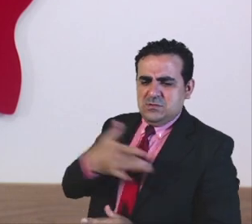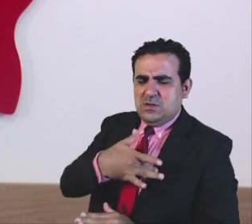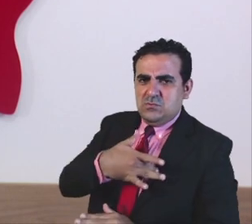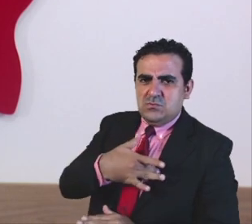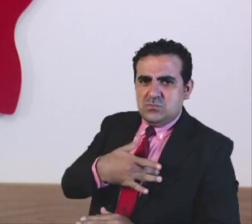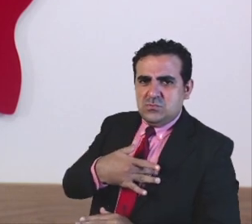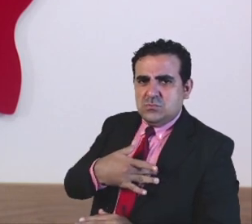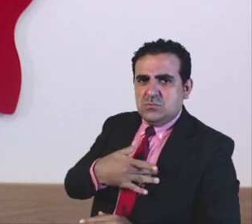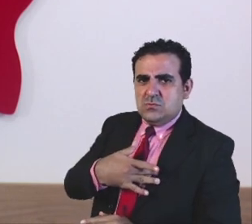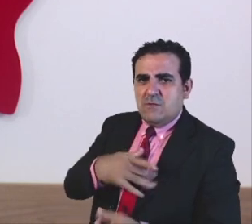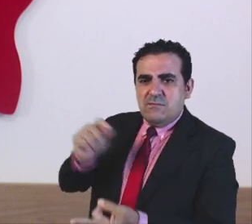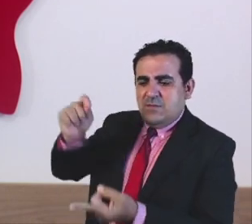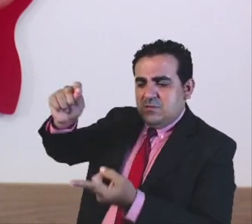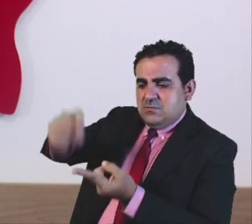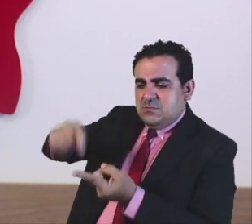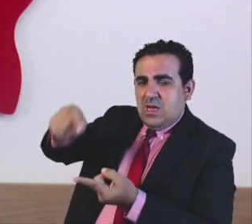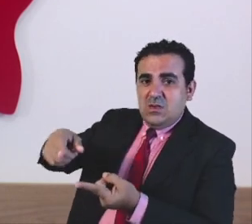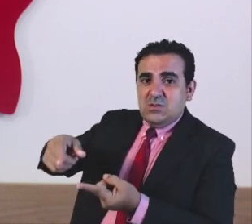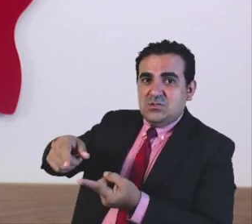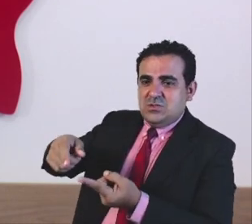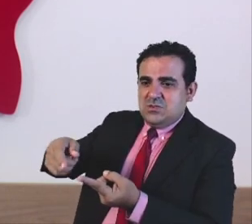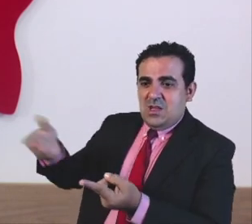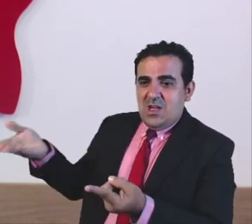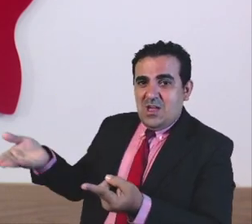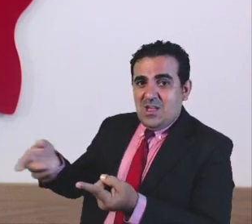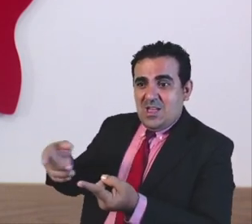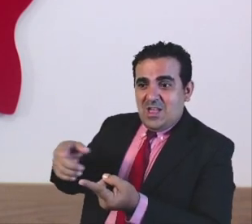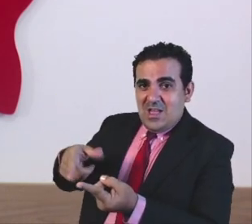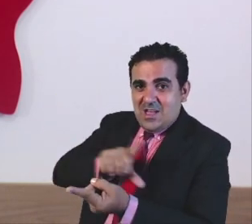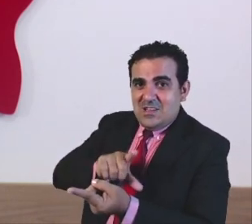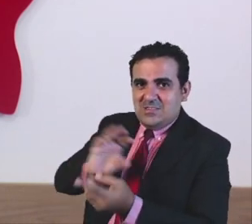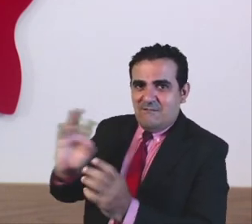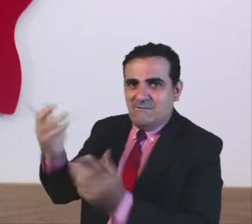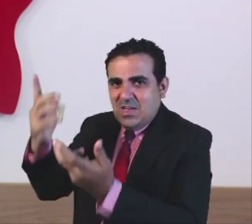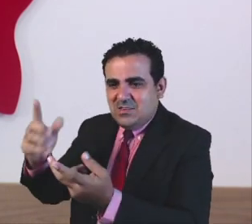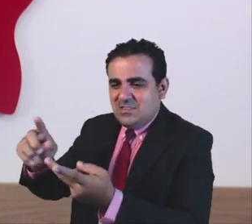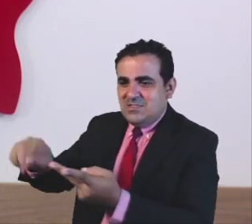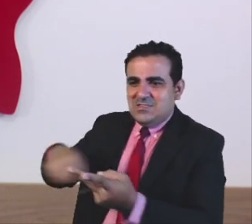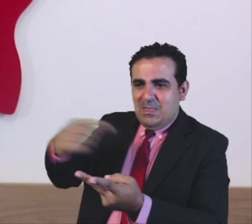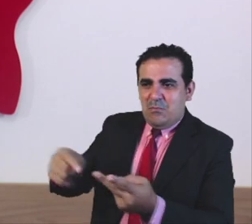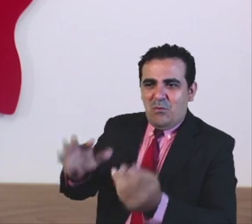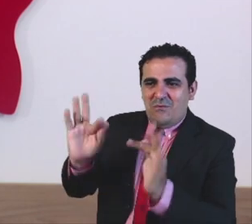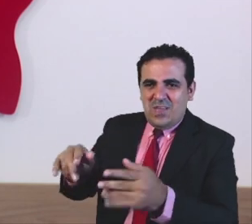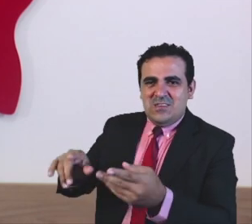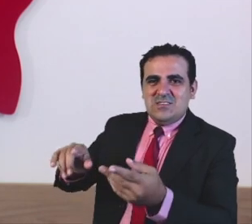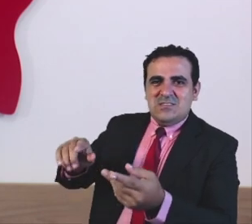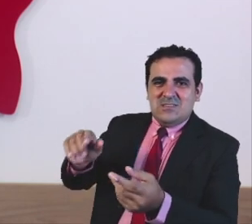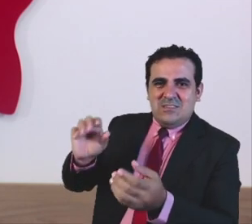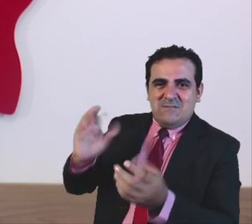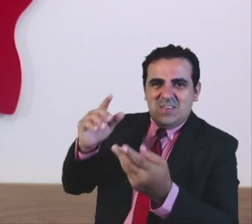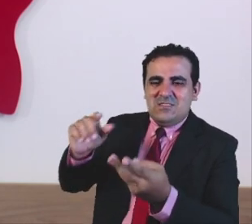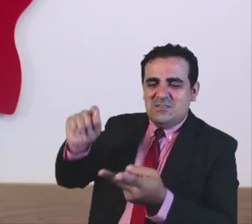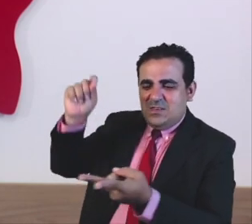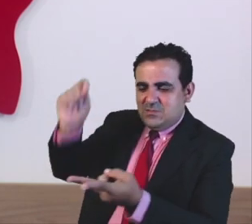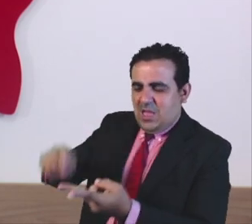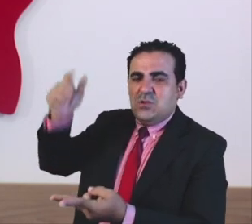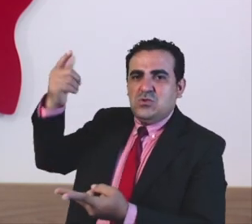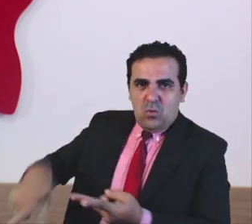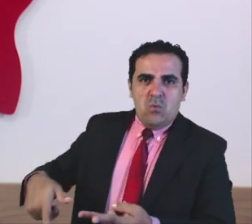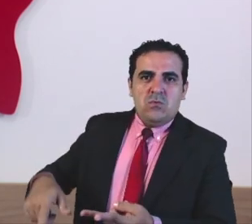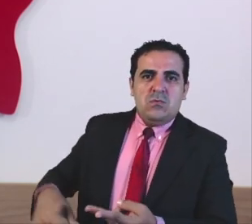Testa as pessoas antes e depois Para, como o nome diz, testar